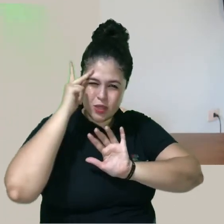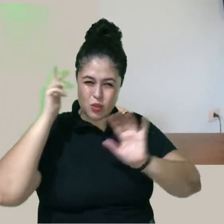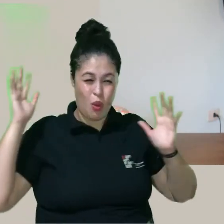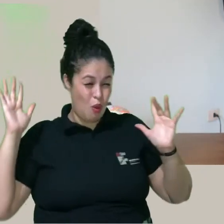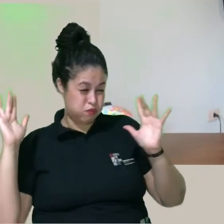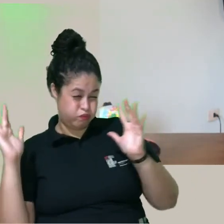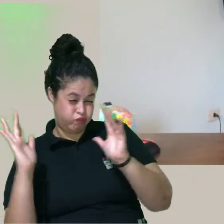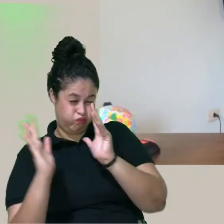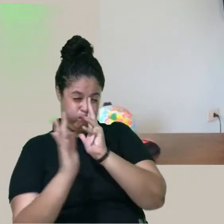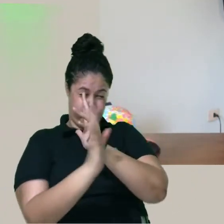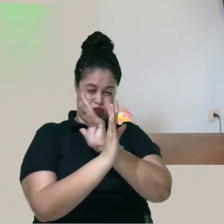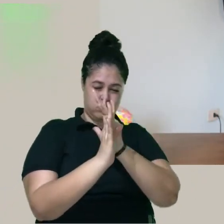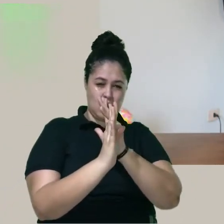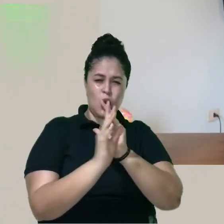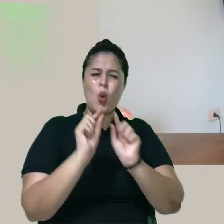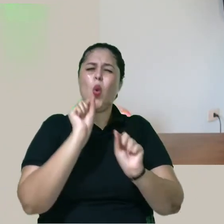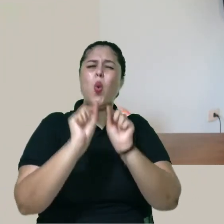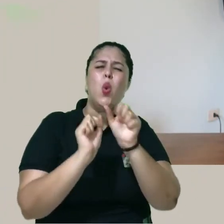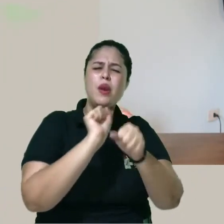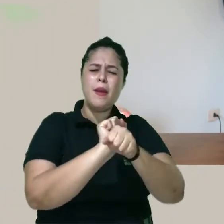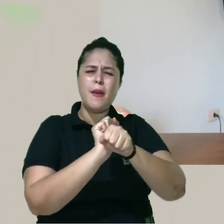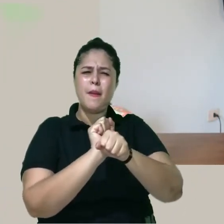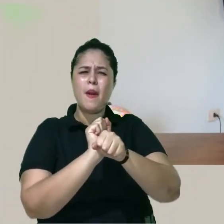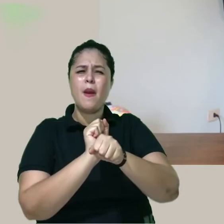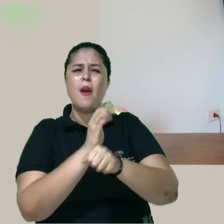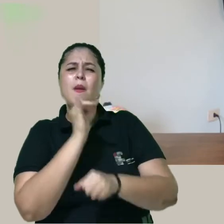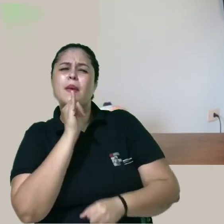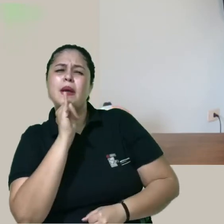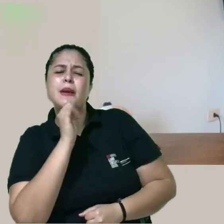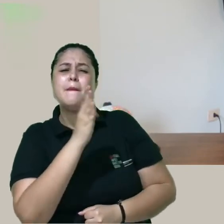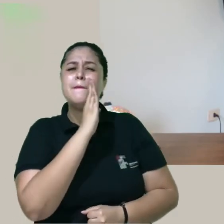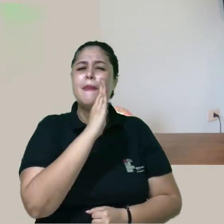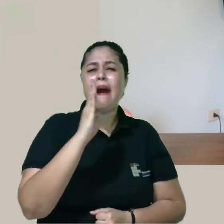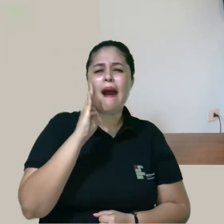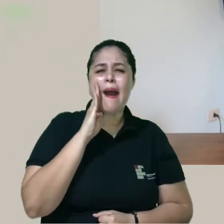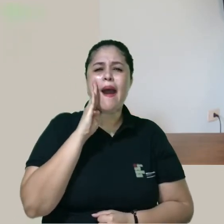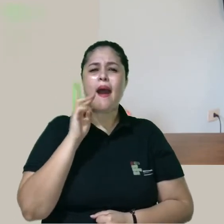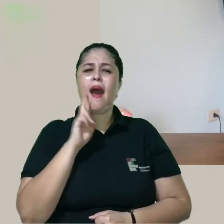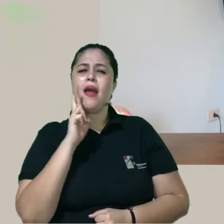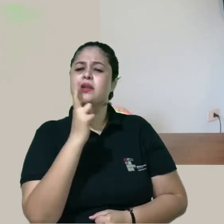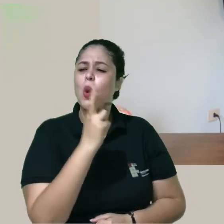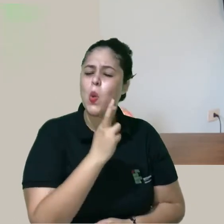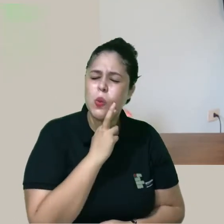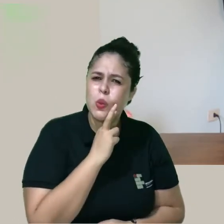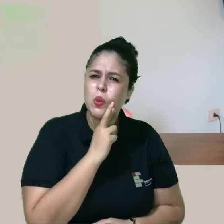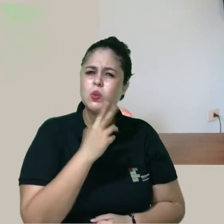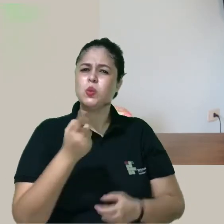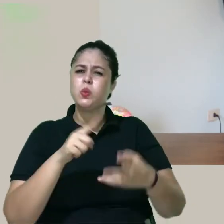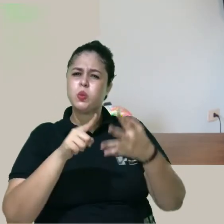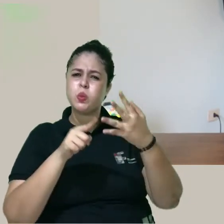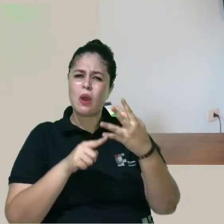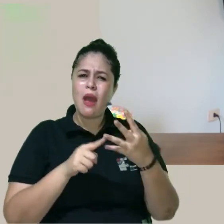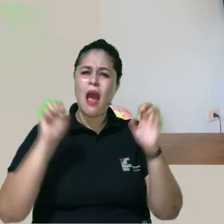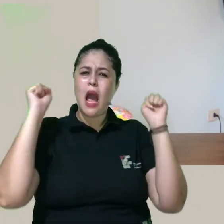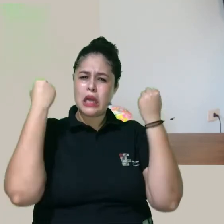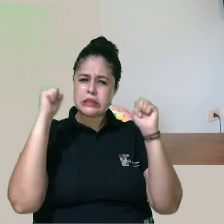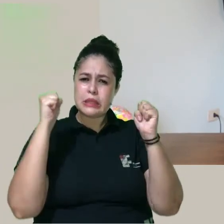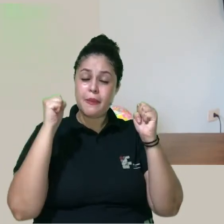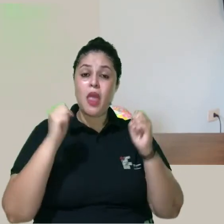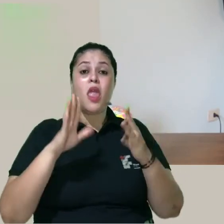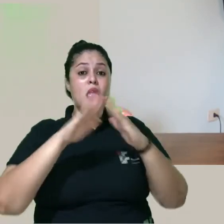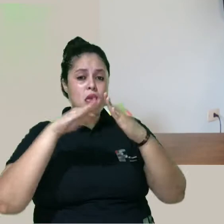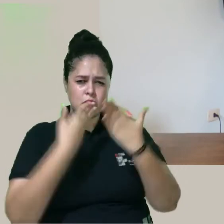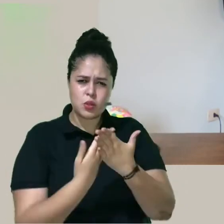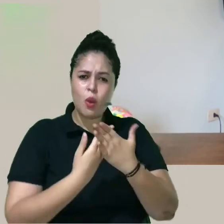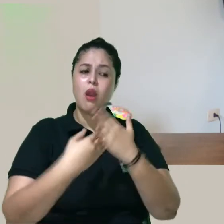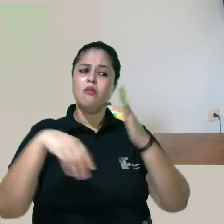pessoas. Tá? Então, bares, restaurantes, academias e as escolas, elas foram